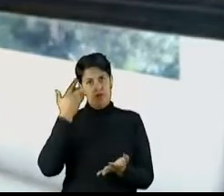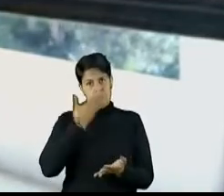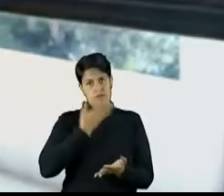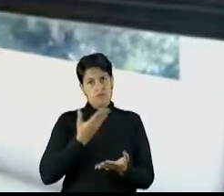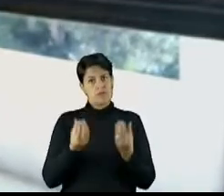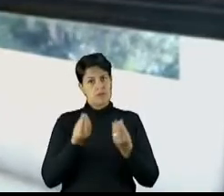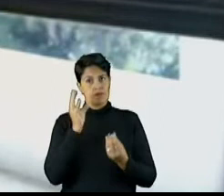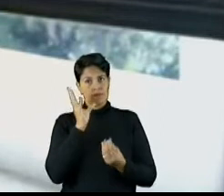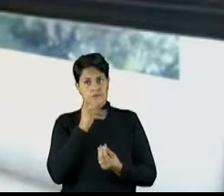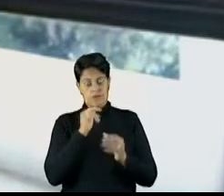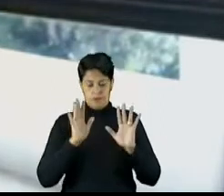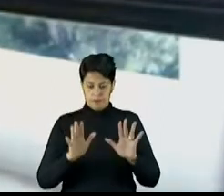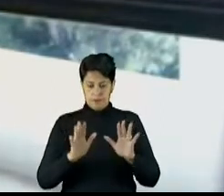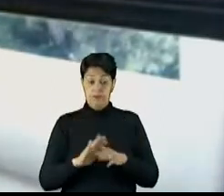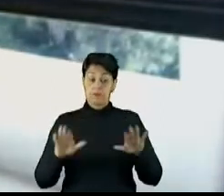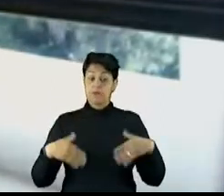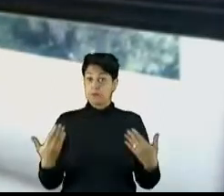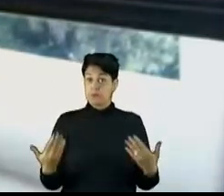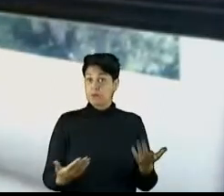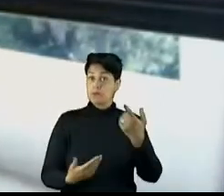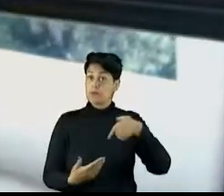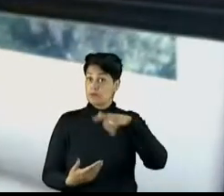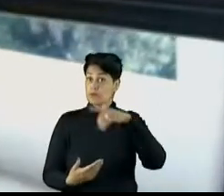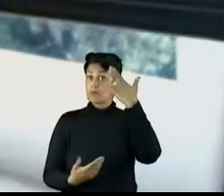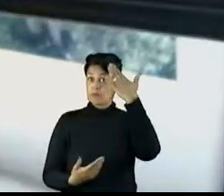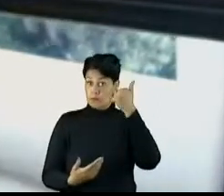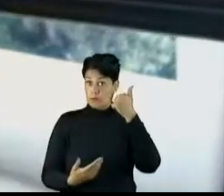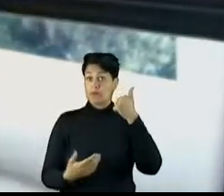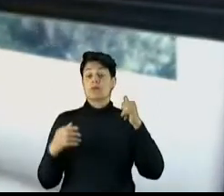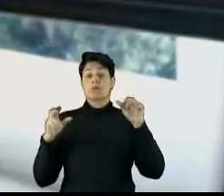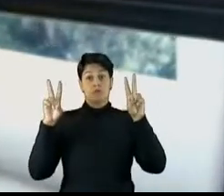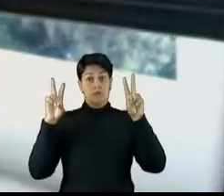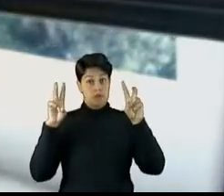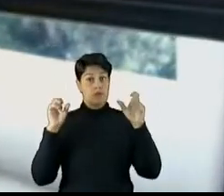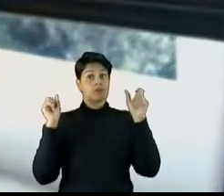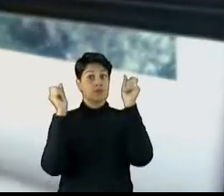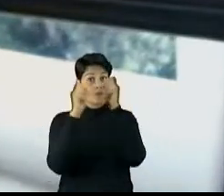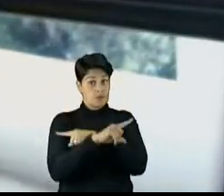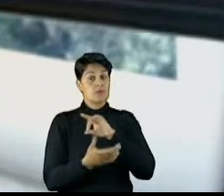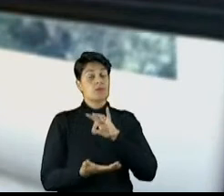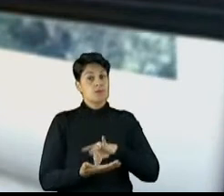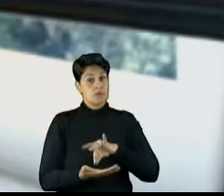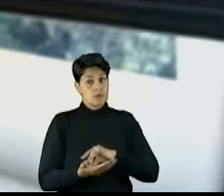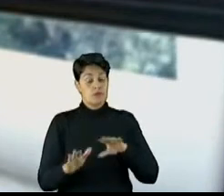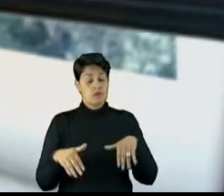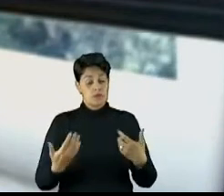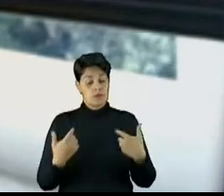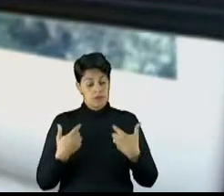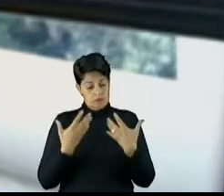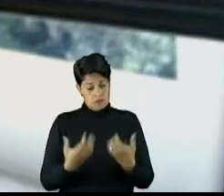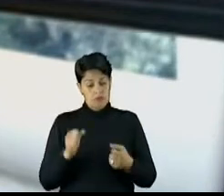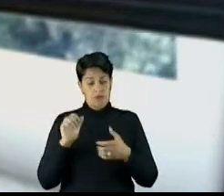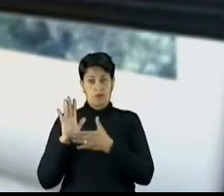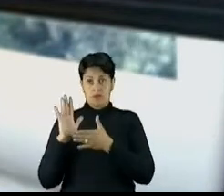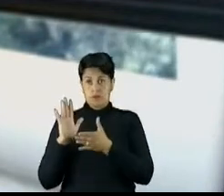é assegurado, de 15 dias, eu reduzi para 10 dias. Por fim, senhora presidente, eu proponho a Vossa Excelência, eu peço a Vossa Excelência a convocação de sessão extraordinária do